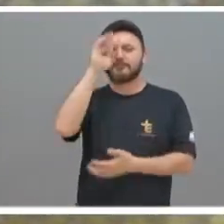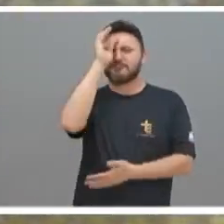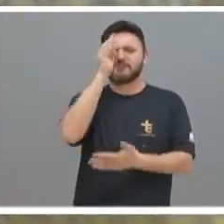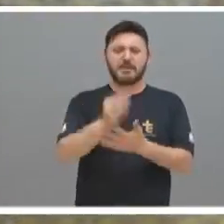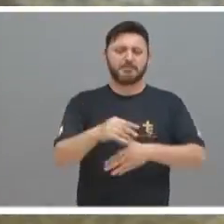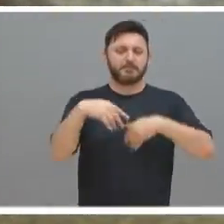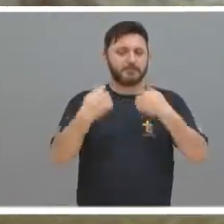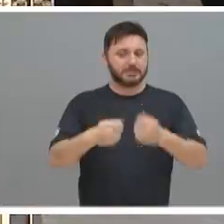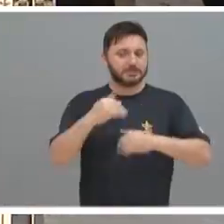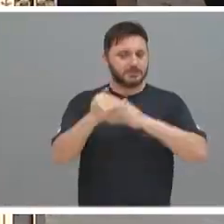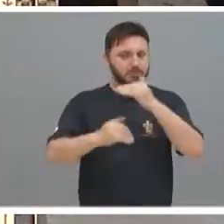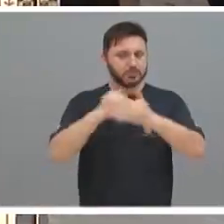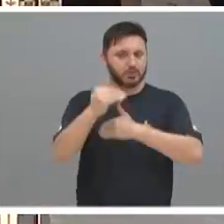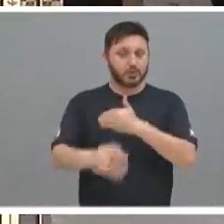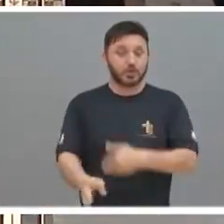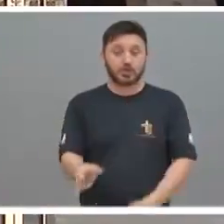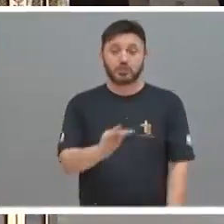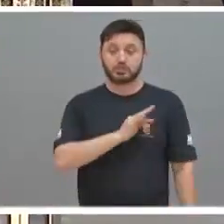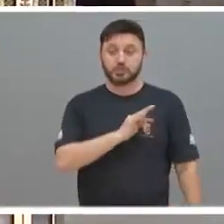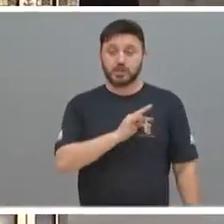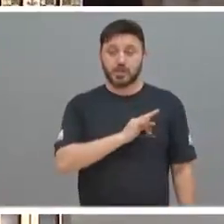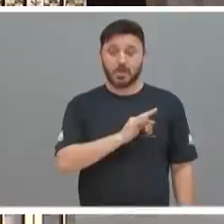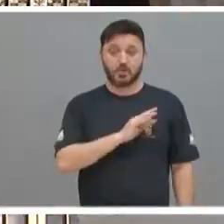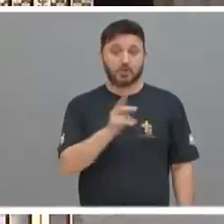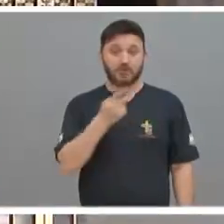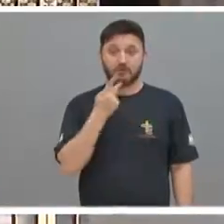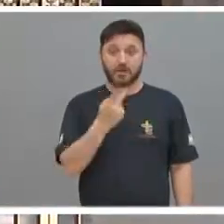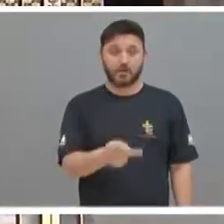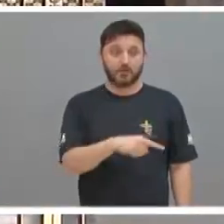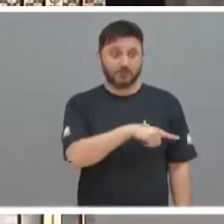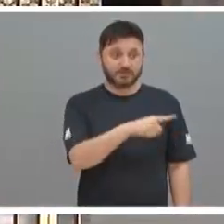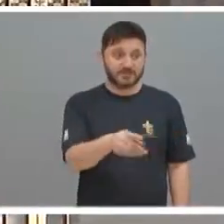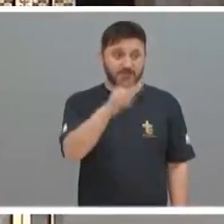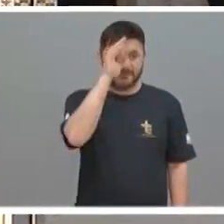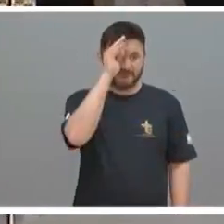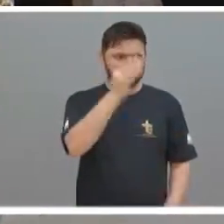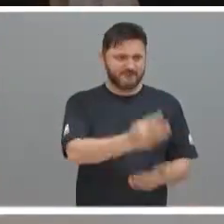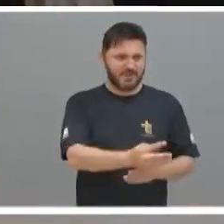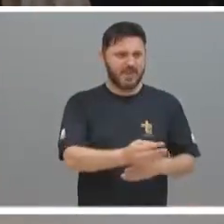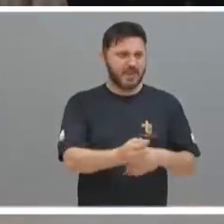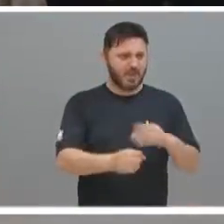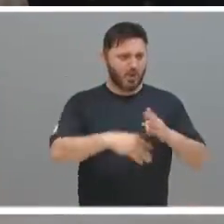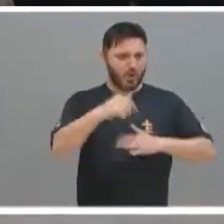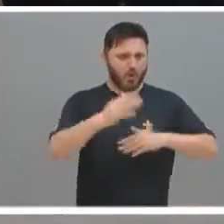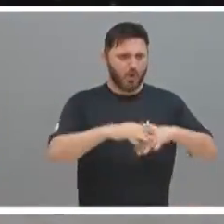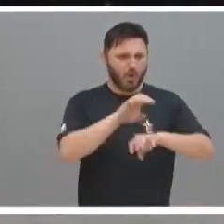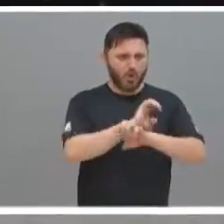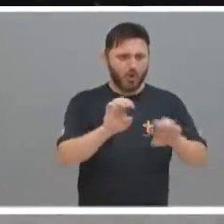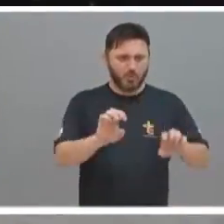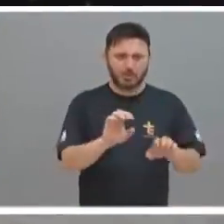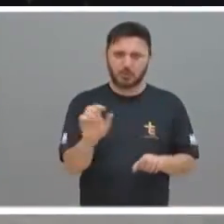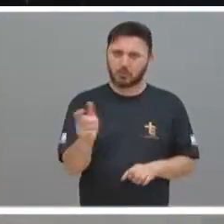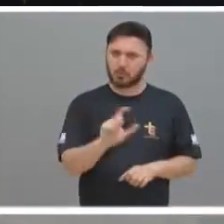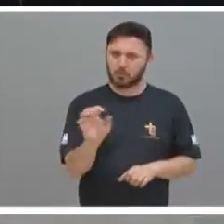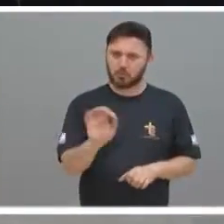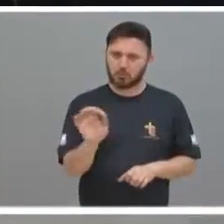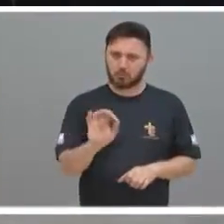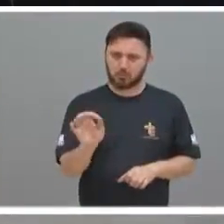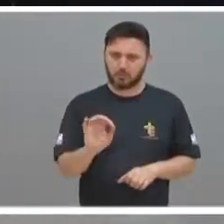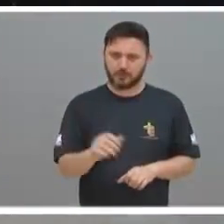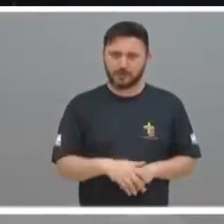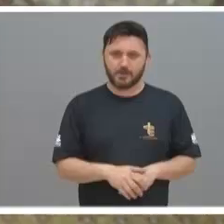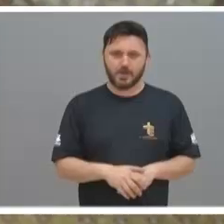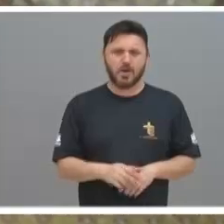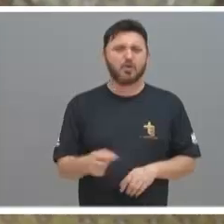Tiago não diz, faça obra sem fé. Você pode procurar, escutei esses dias algumas coisas que não